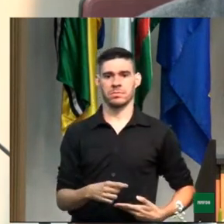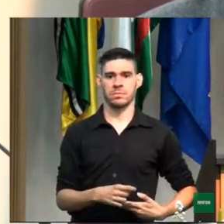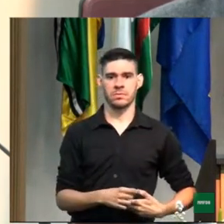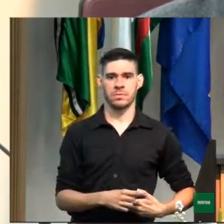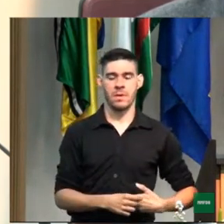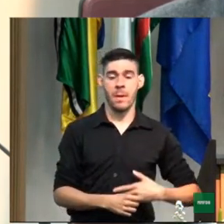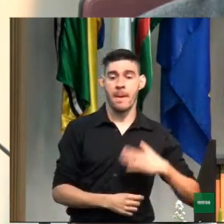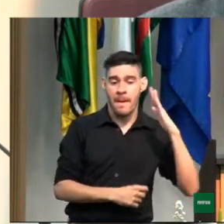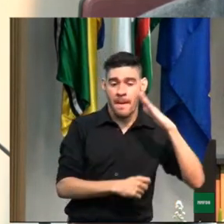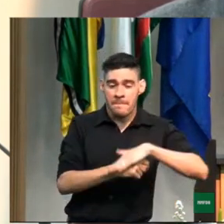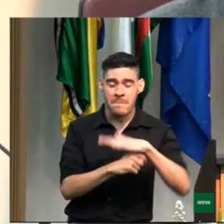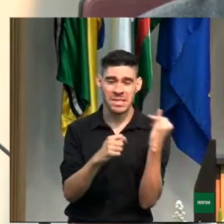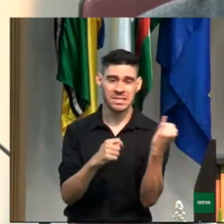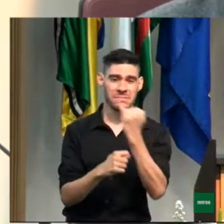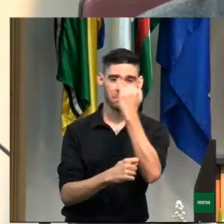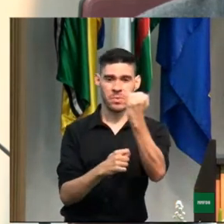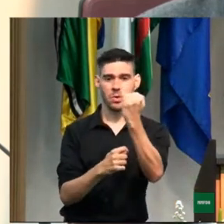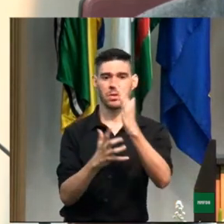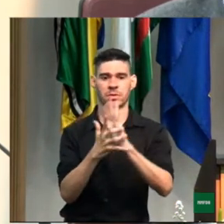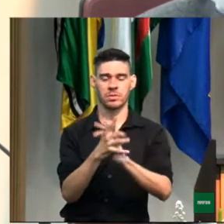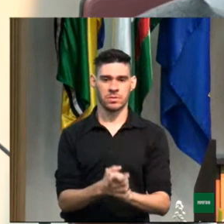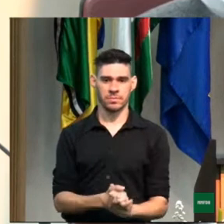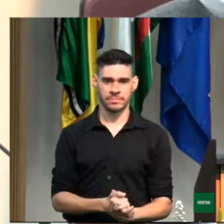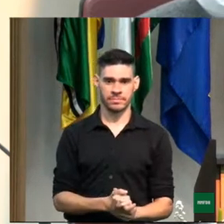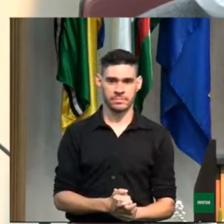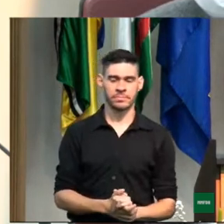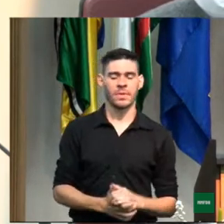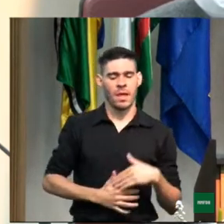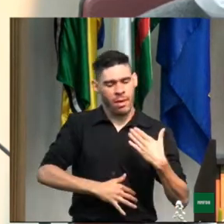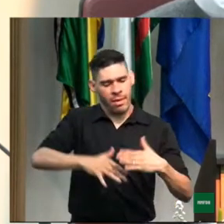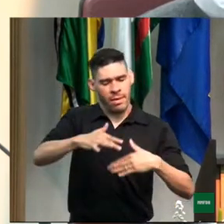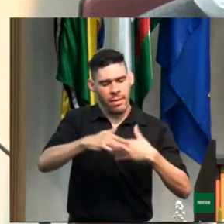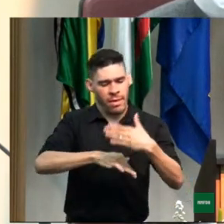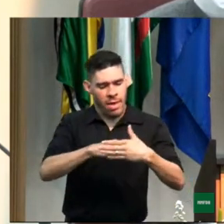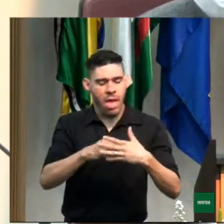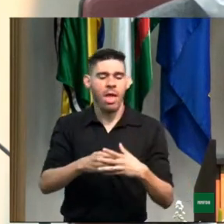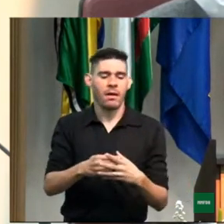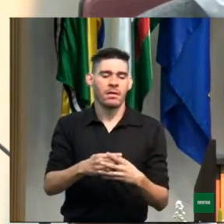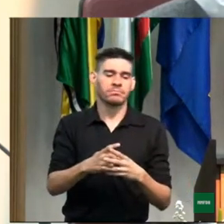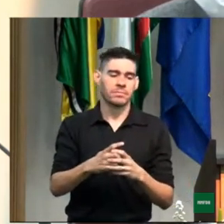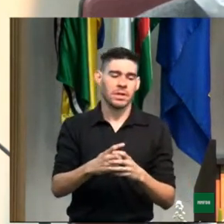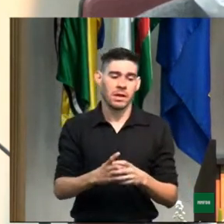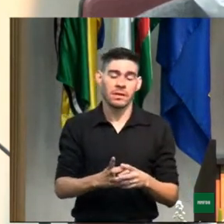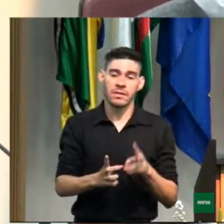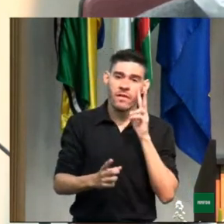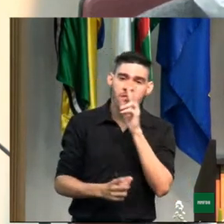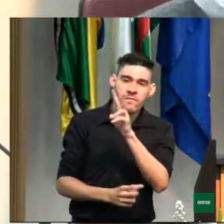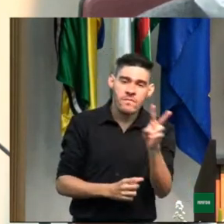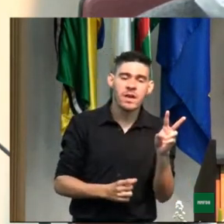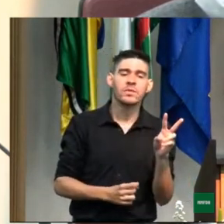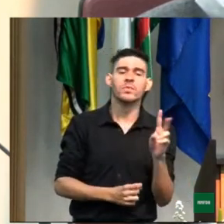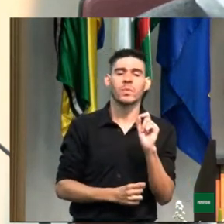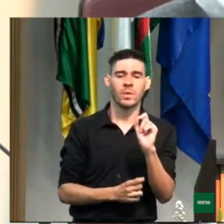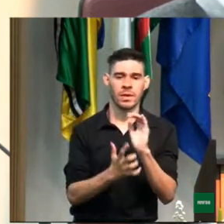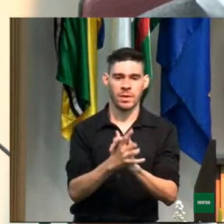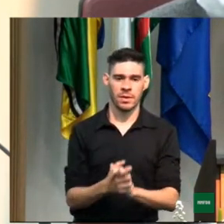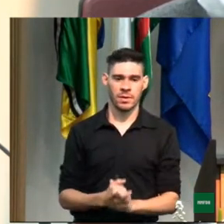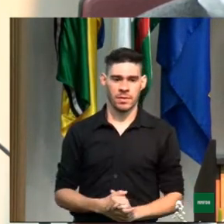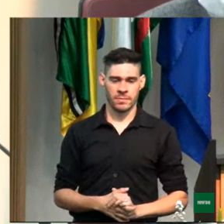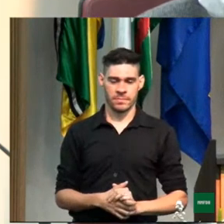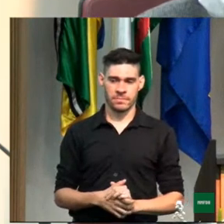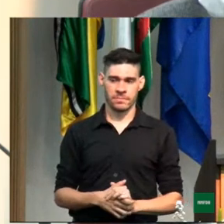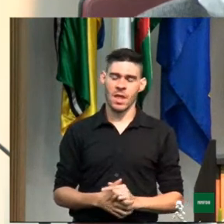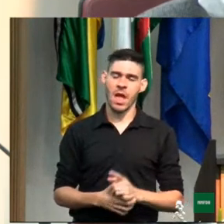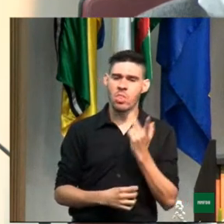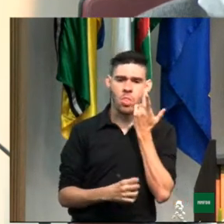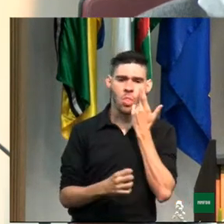ações, e isso, aos poucos, a gente está vendo se tornando algo comum entre